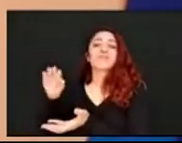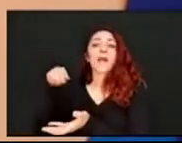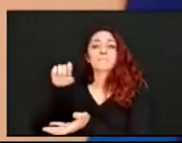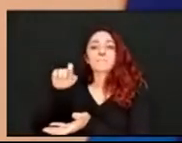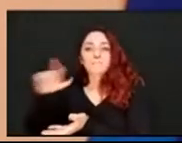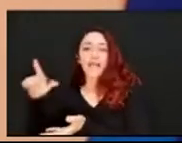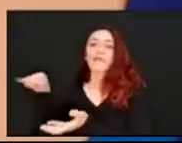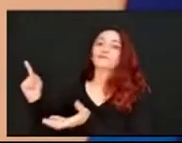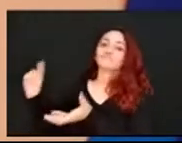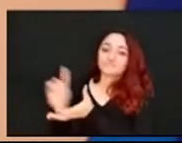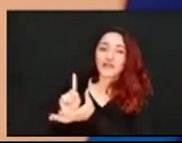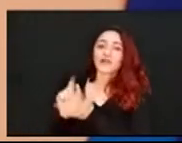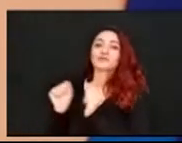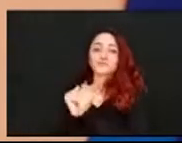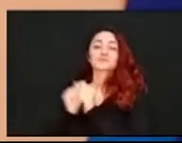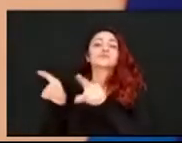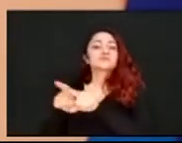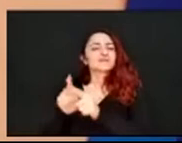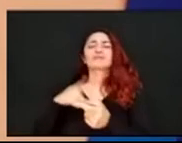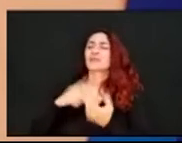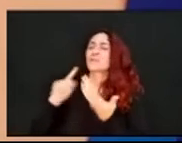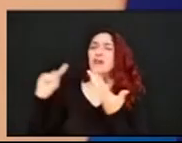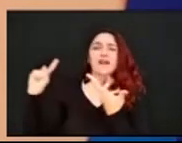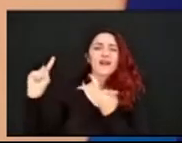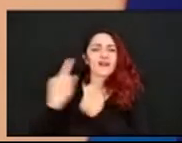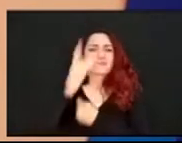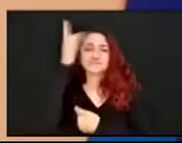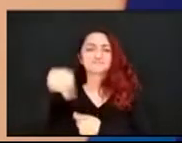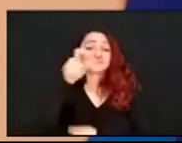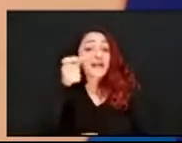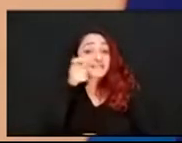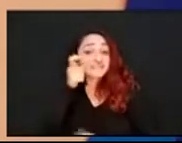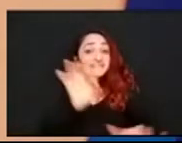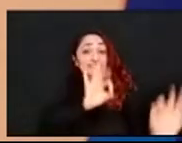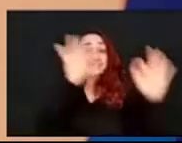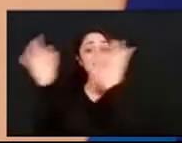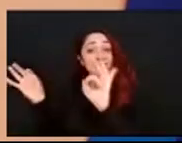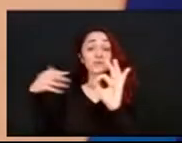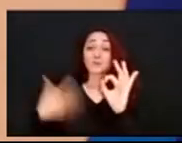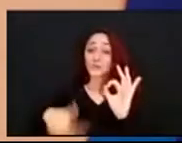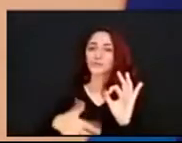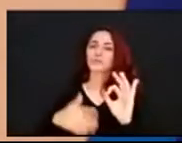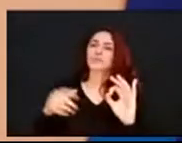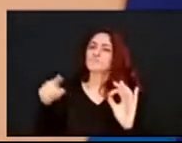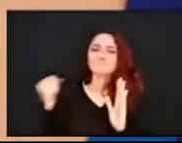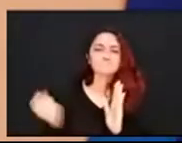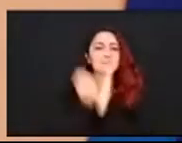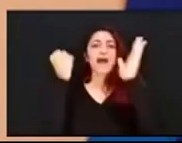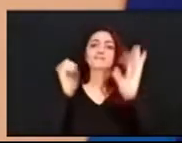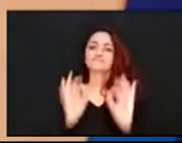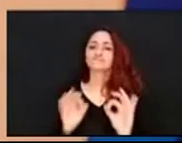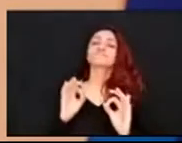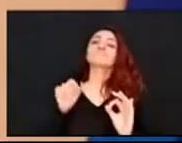E tantas outras pessoas que estão também pela noite nos as a revolucionária acelerar essa falta então não há dúvida né da